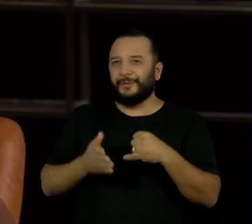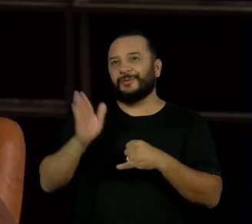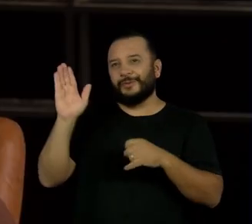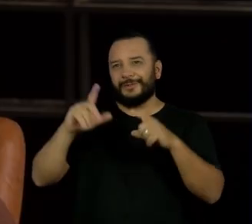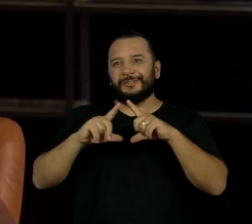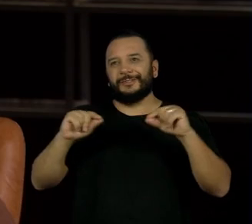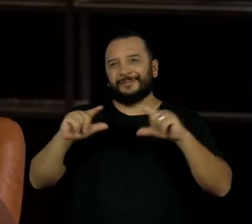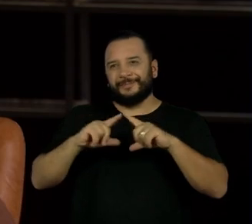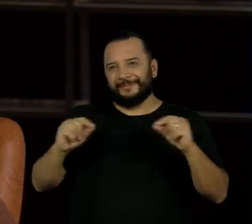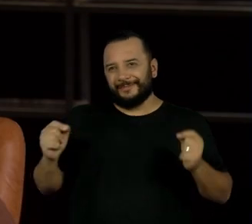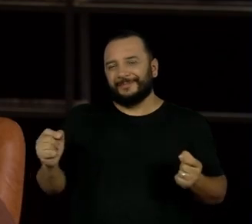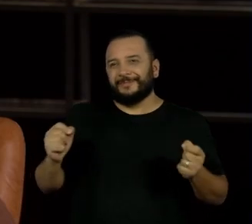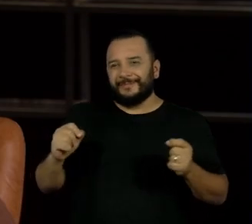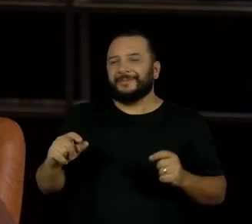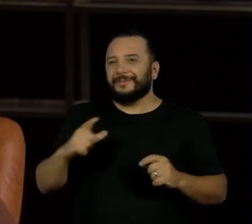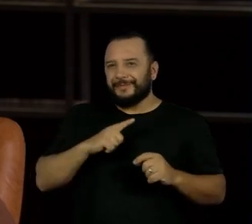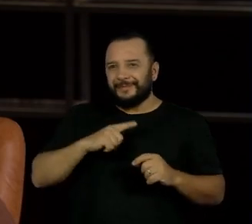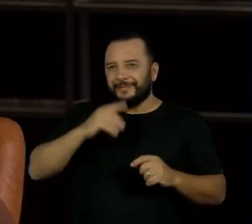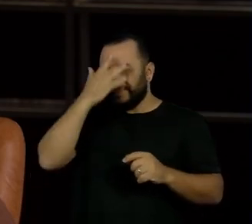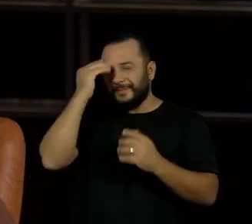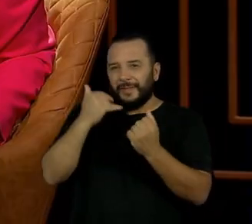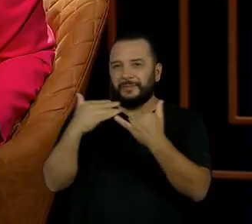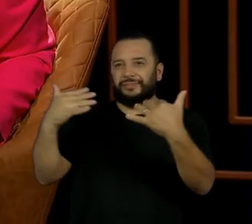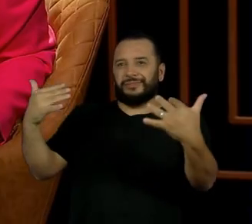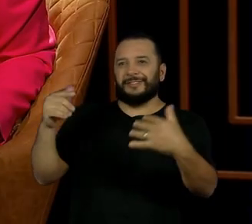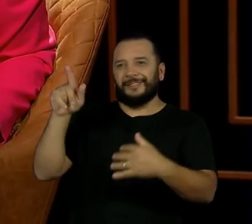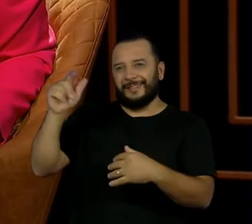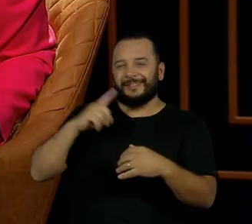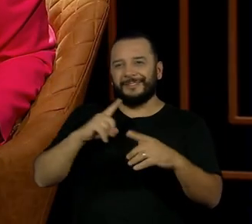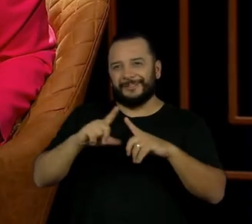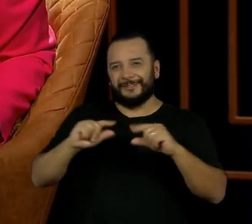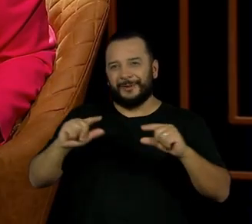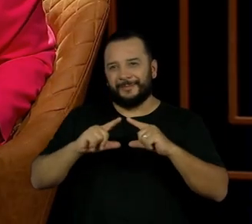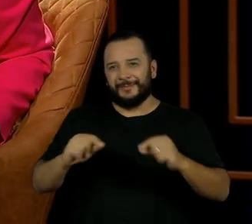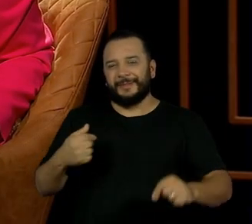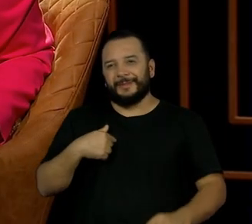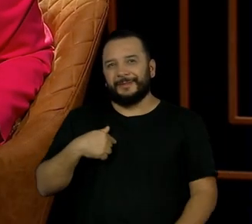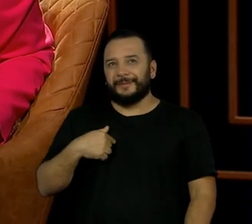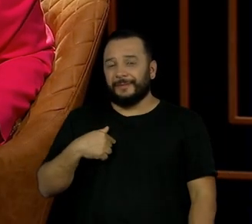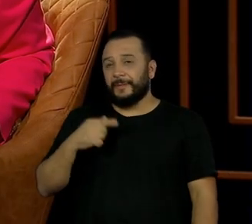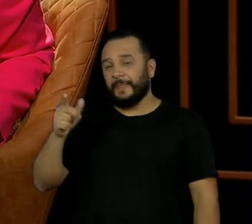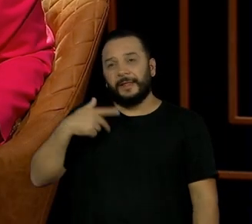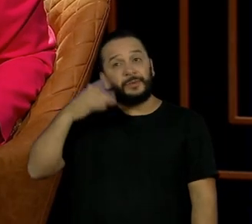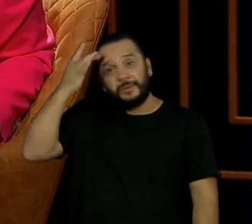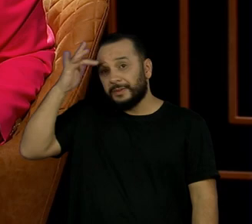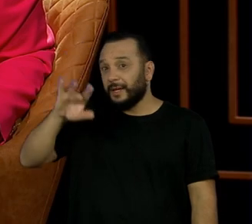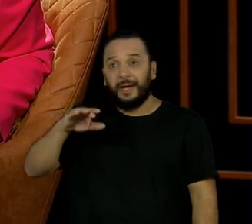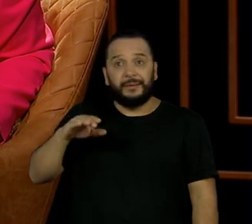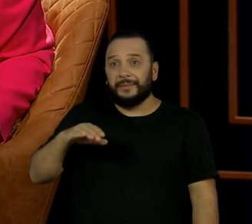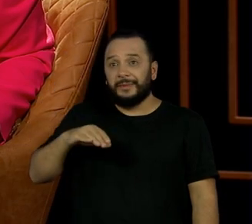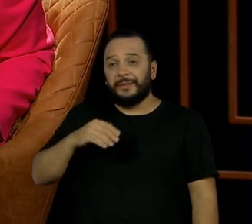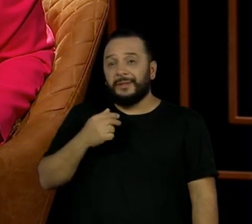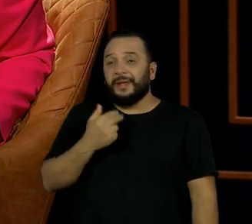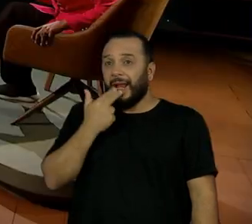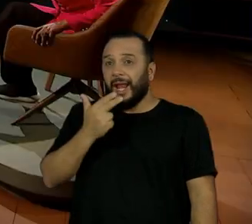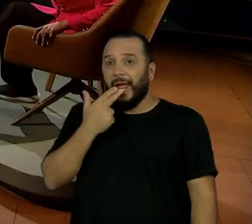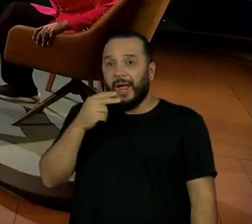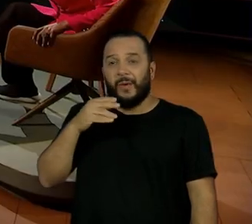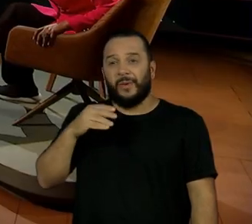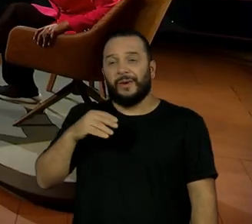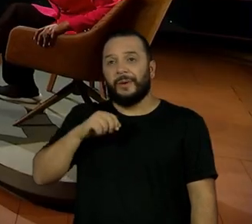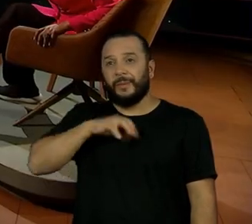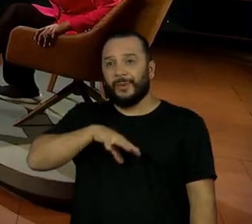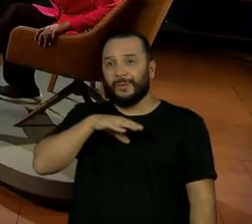e eu tenho um Público local lá que não fala português mas canta todas as músicas